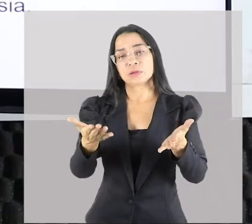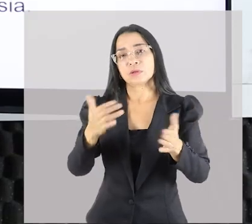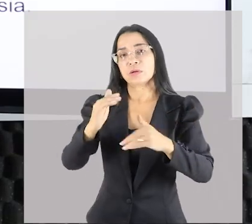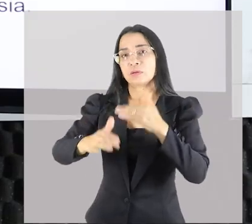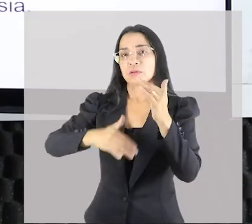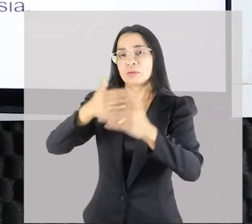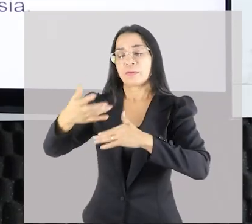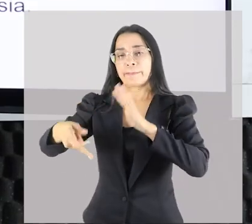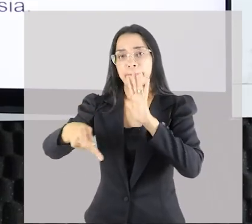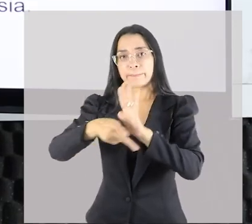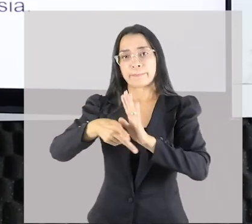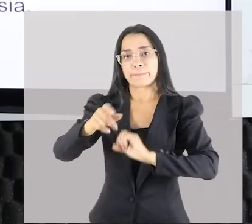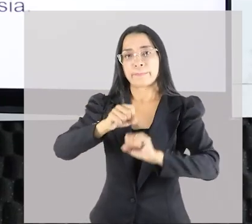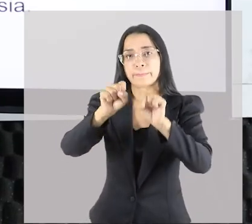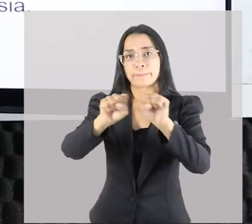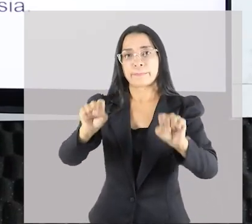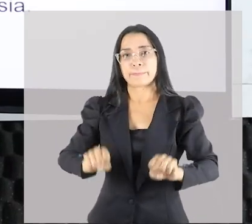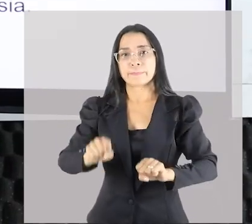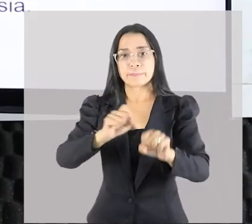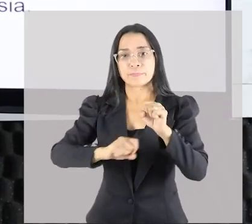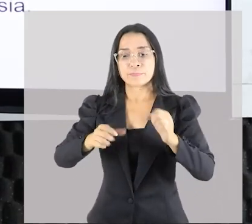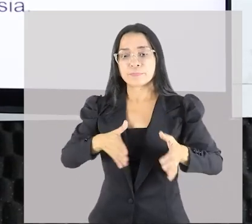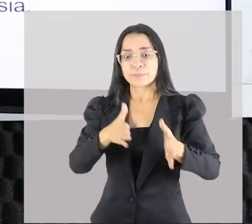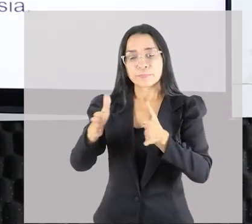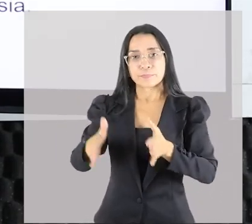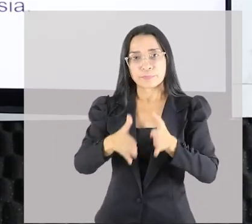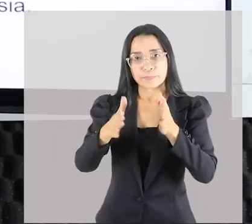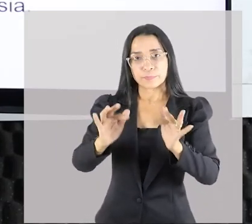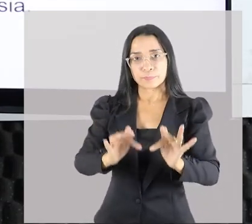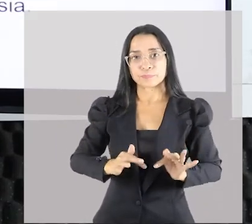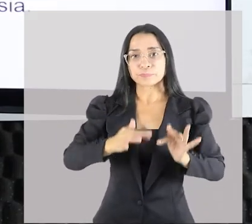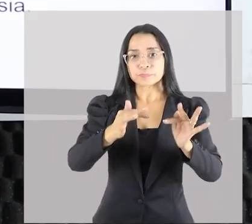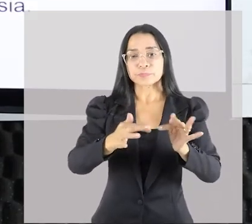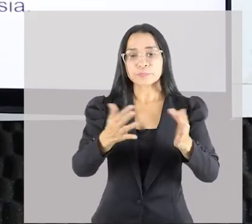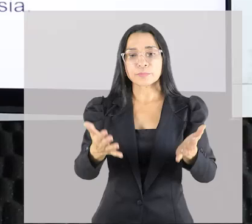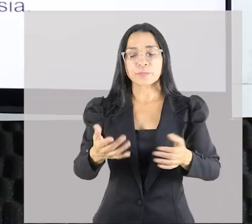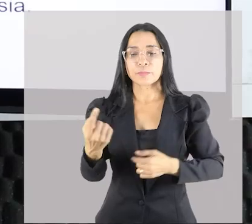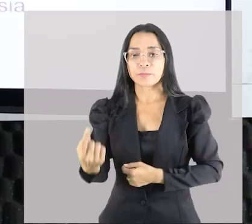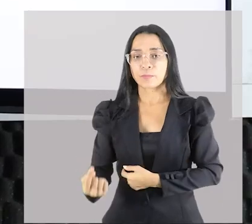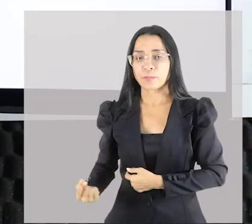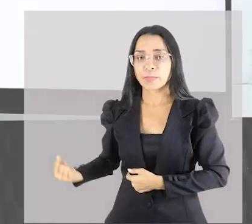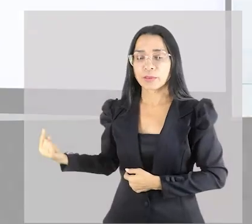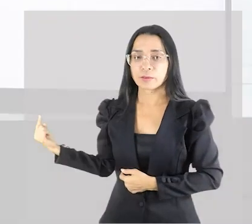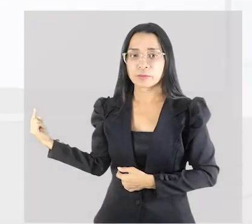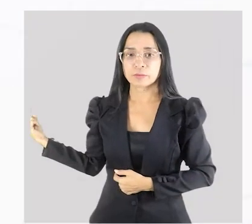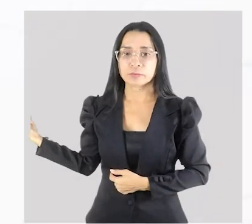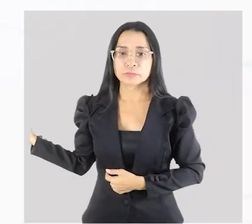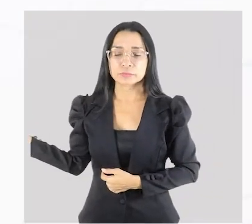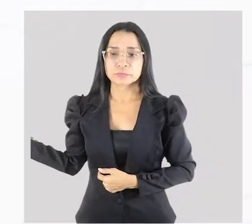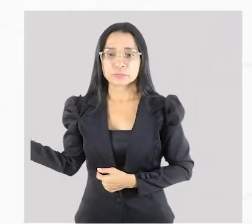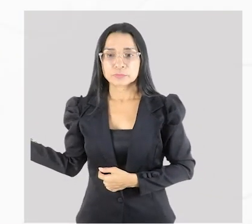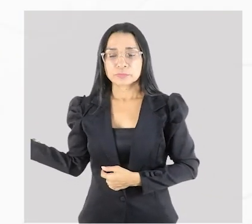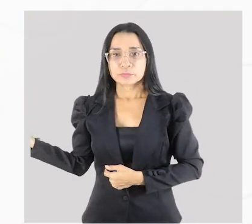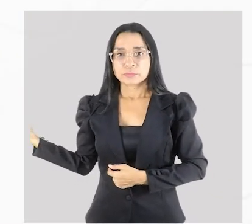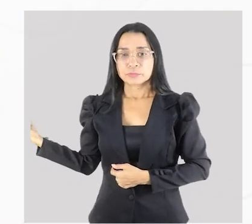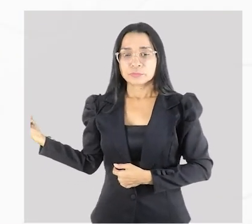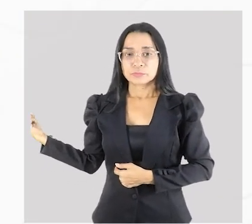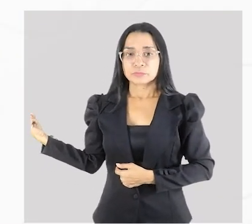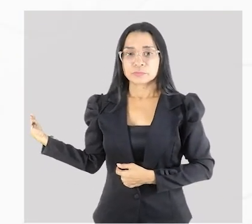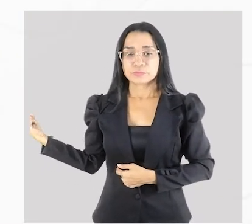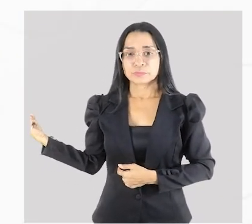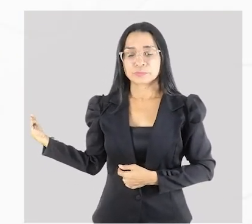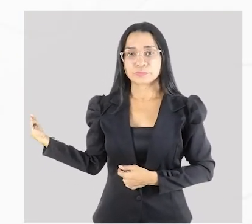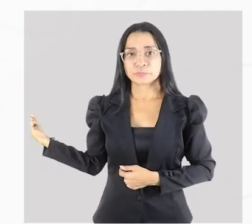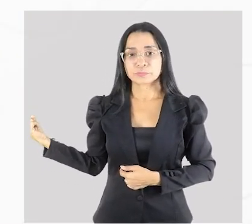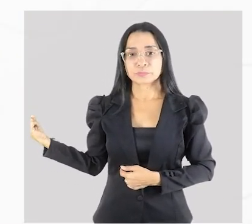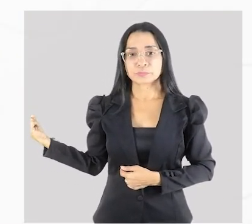desenvolvimento do próprio sistema de produção feudal. Vamos para frente? Vamos lá. No século XIII, você tem a